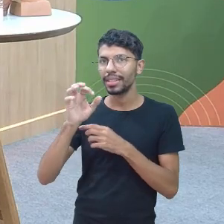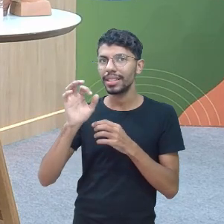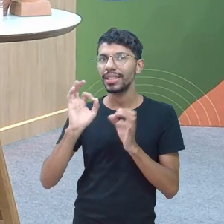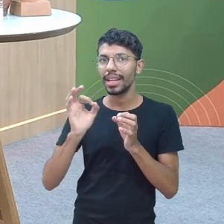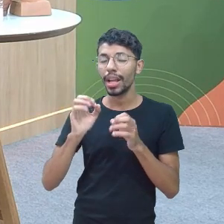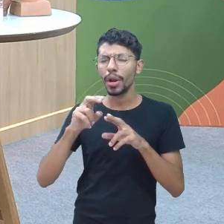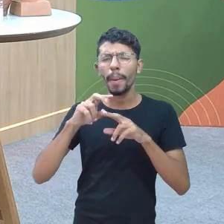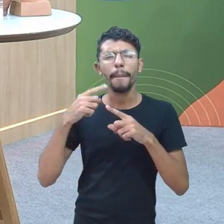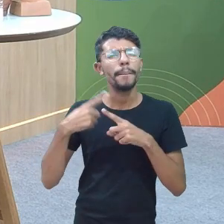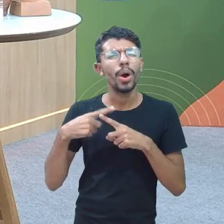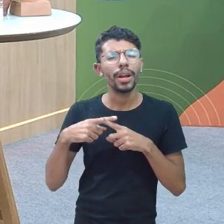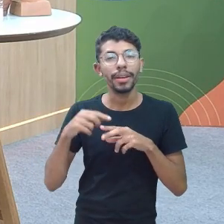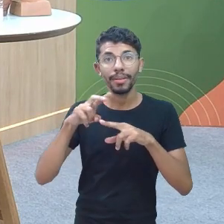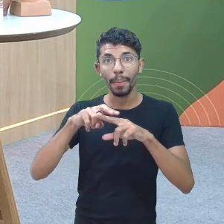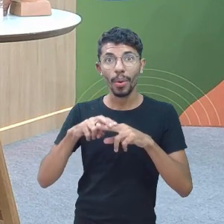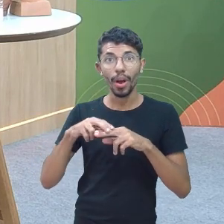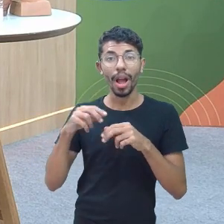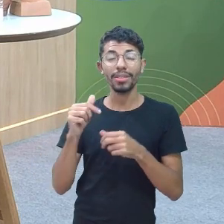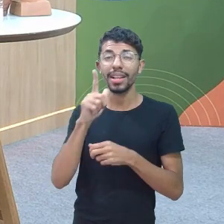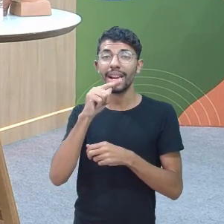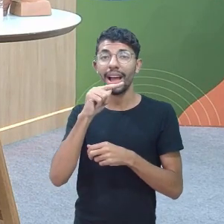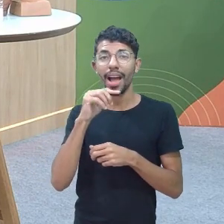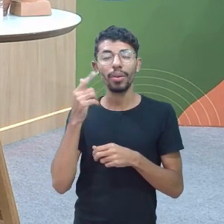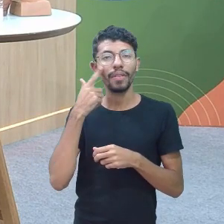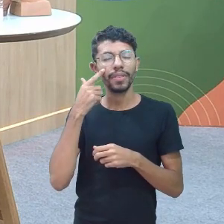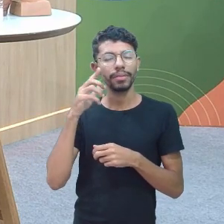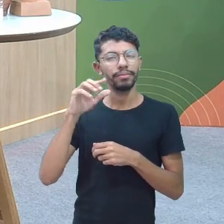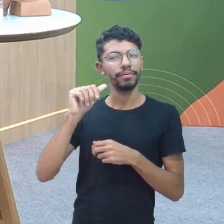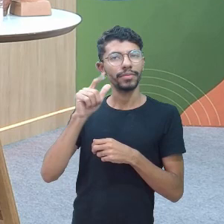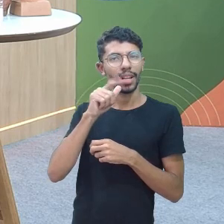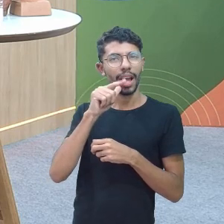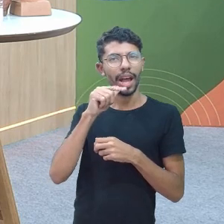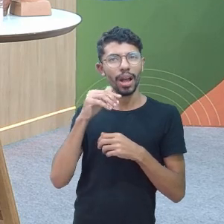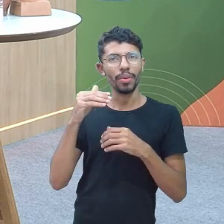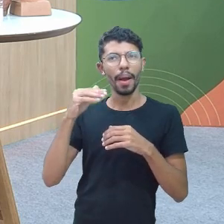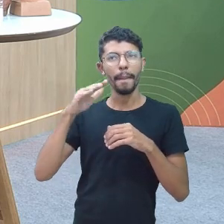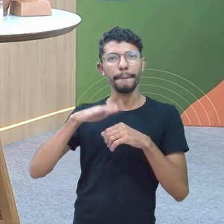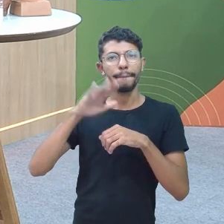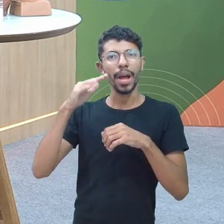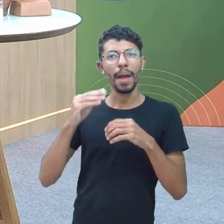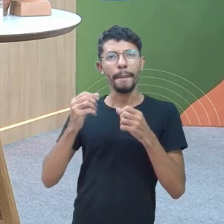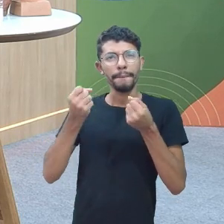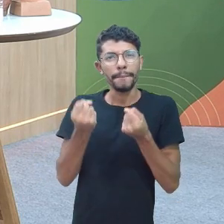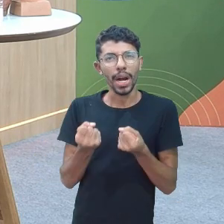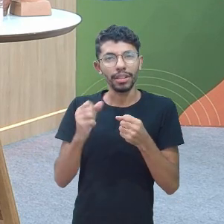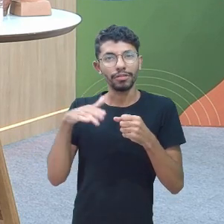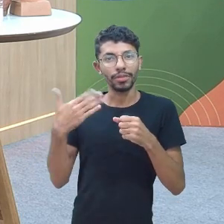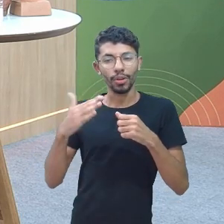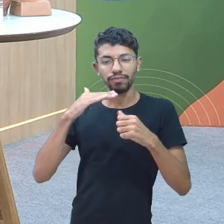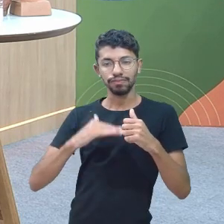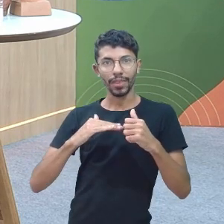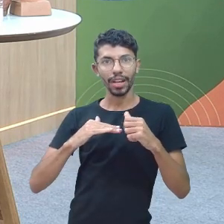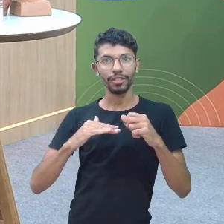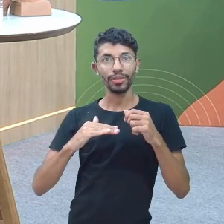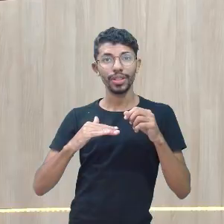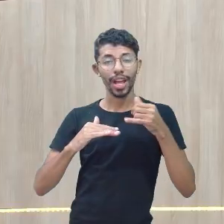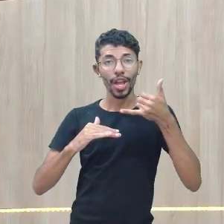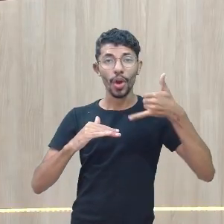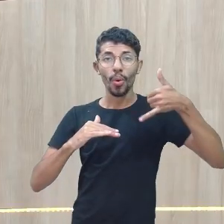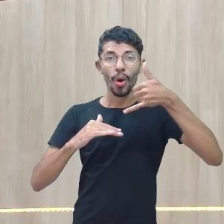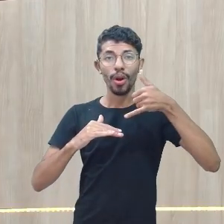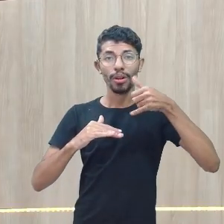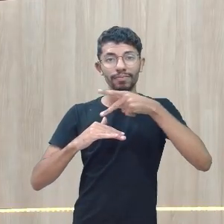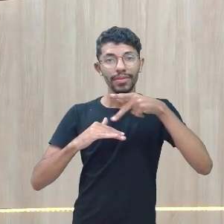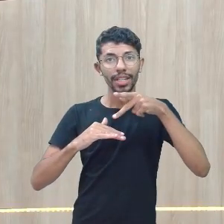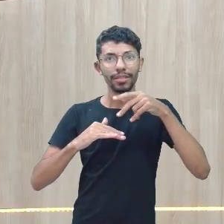isso? A água é mais densa, vai ficar embaixo. E ele vai ficar em cima. Então, essa foi a primeira. E a questão da